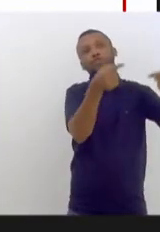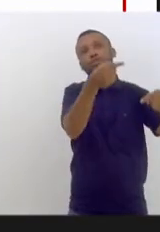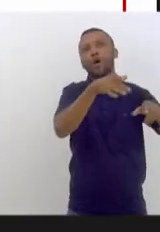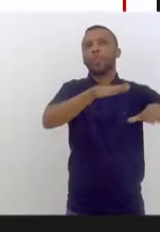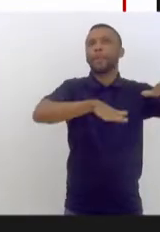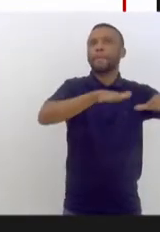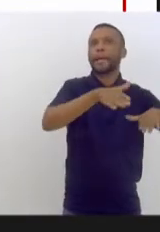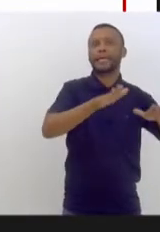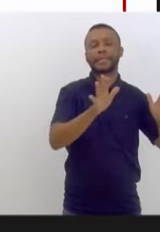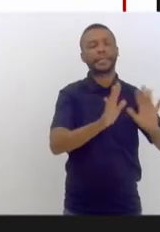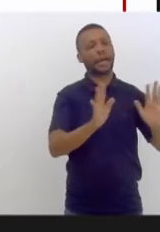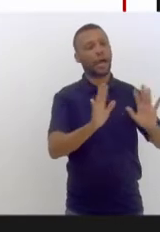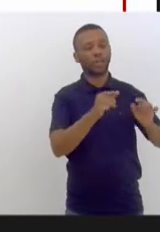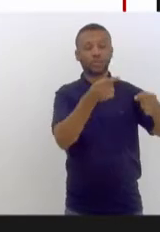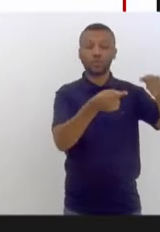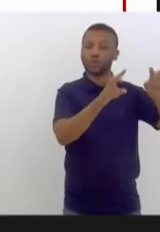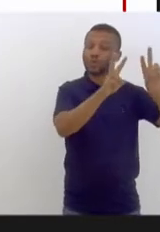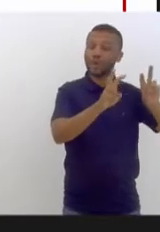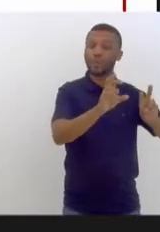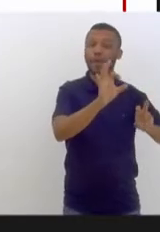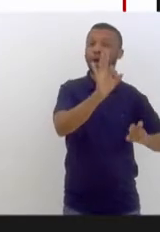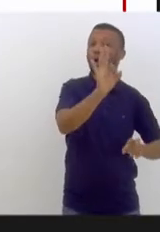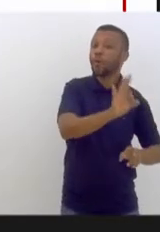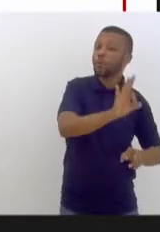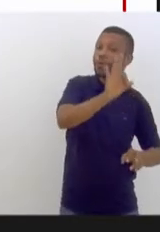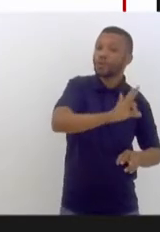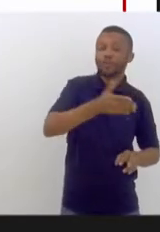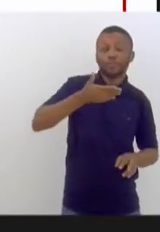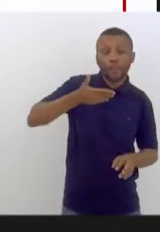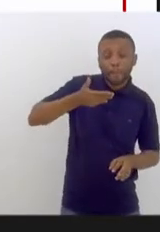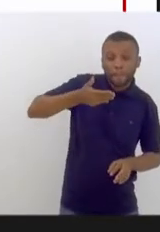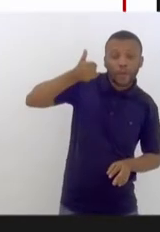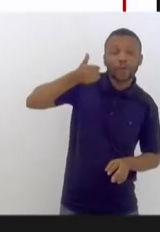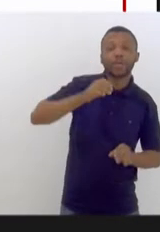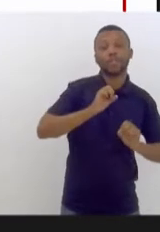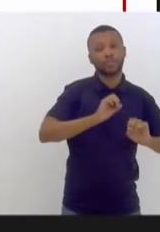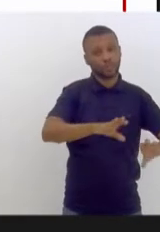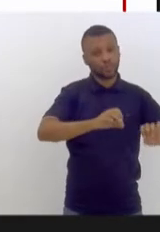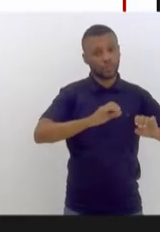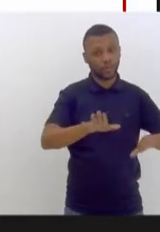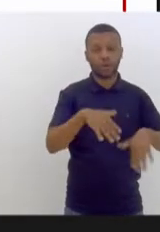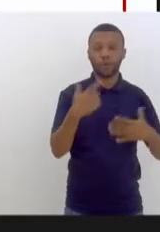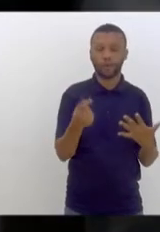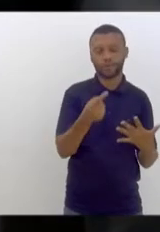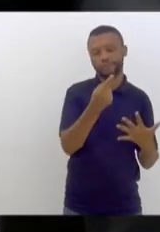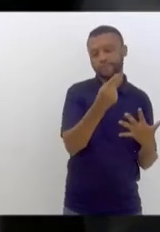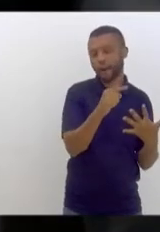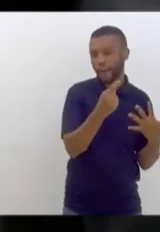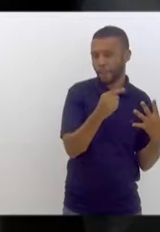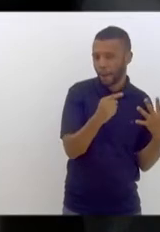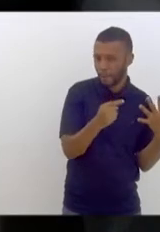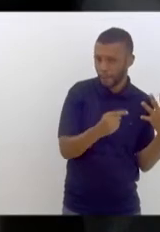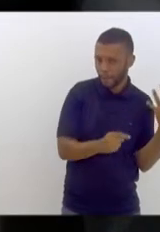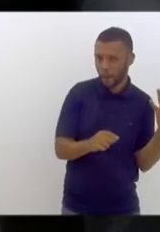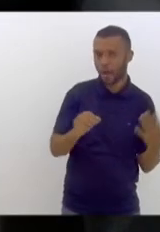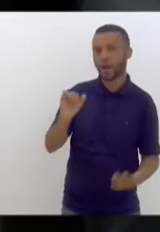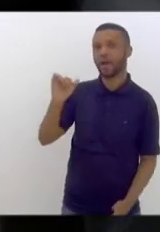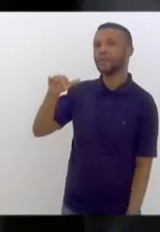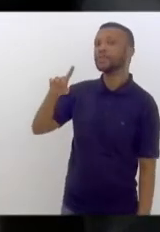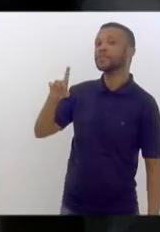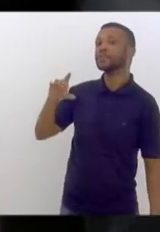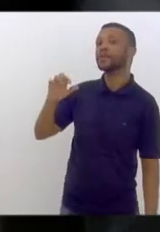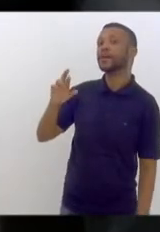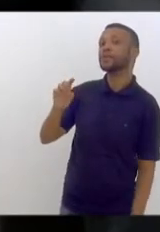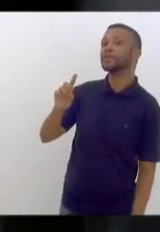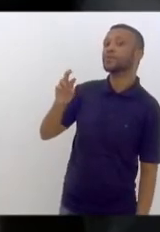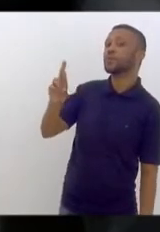de educação, quais vão ser os indicadores, como que vai ser a Lei 2664,